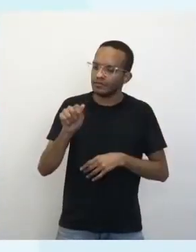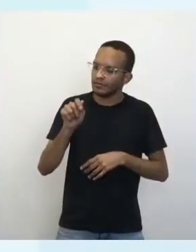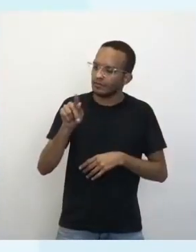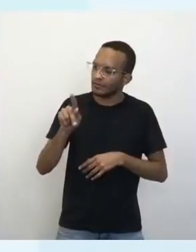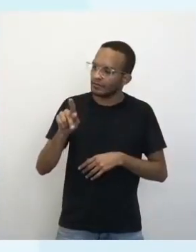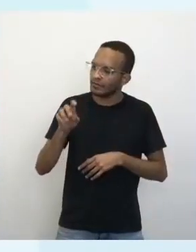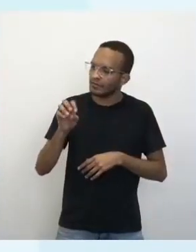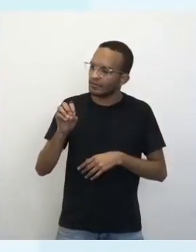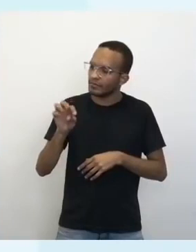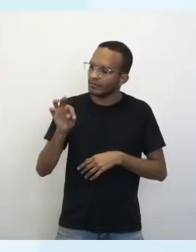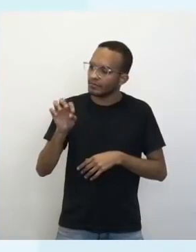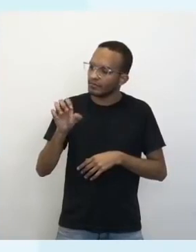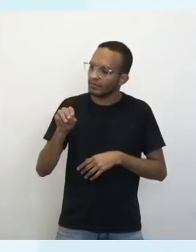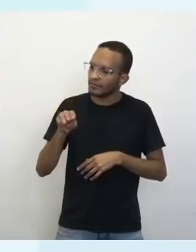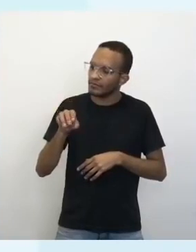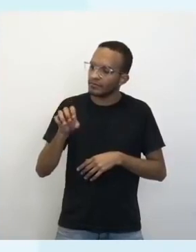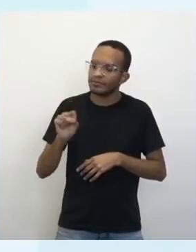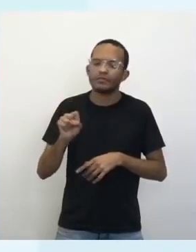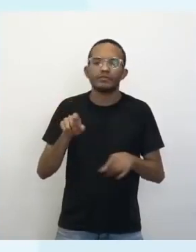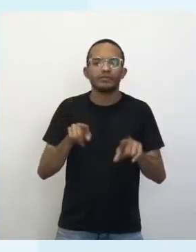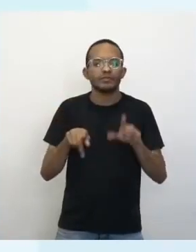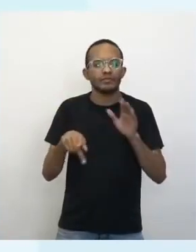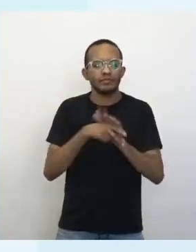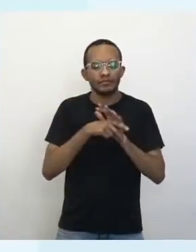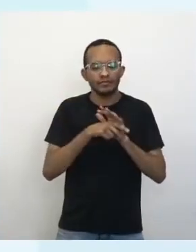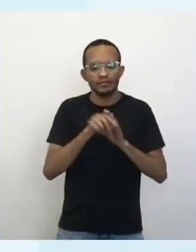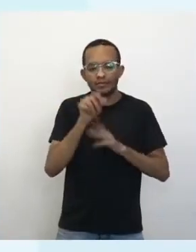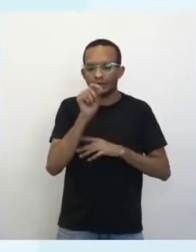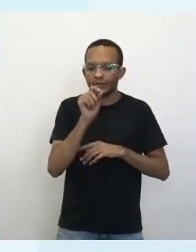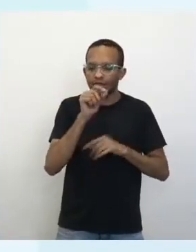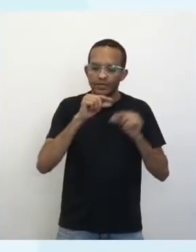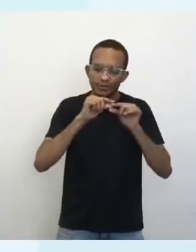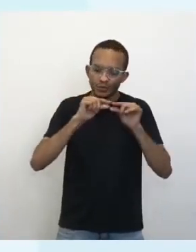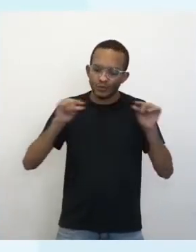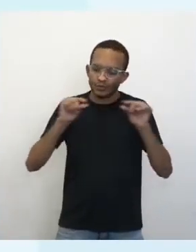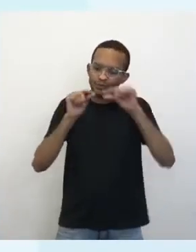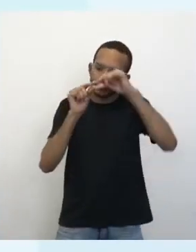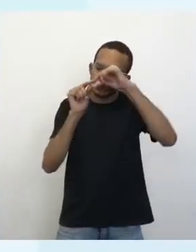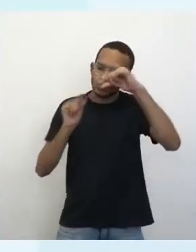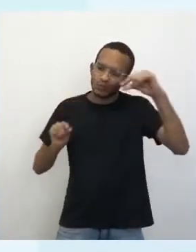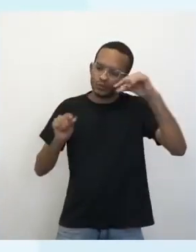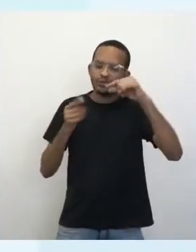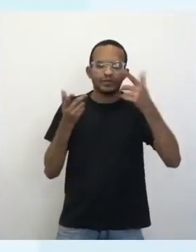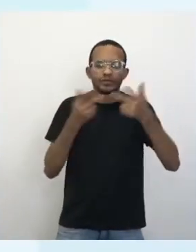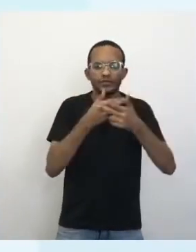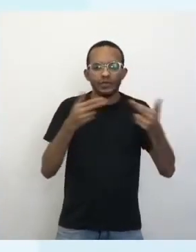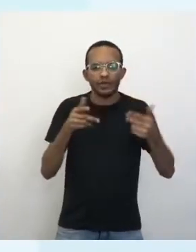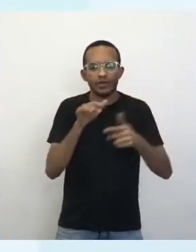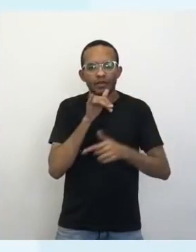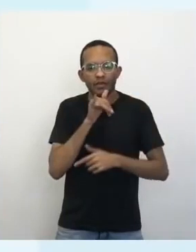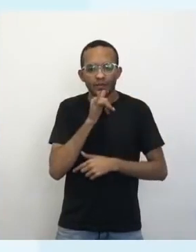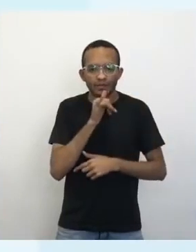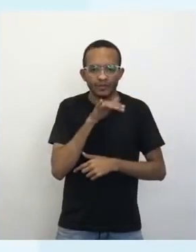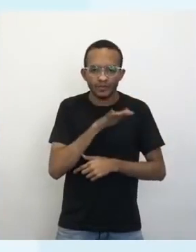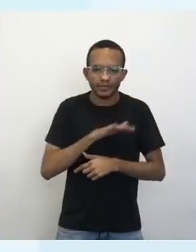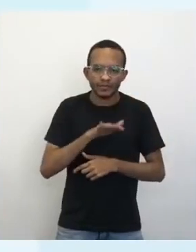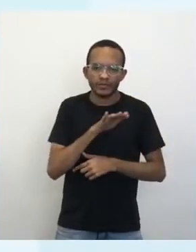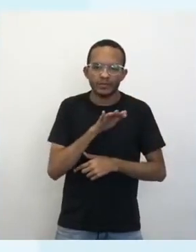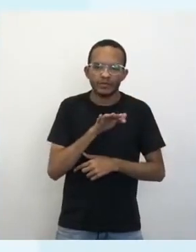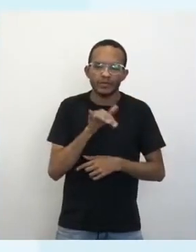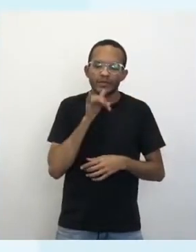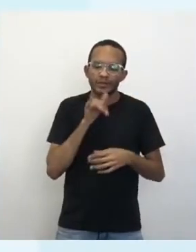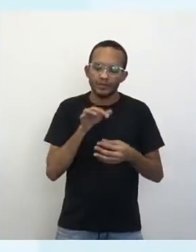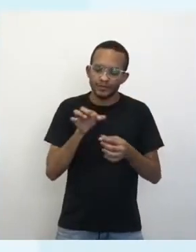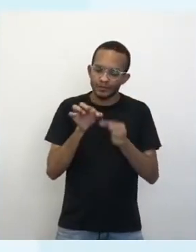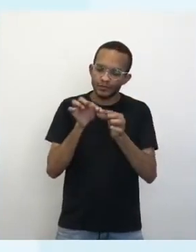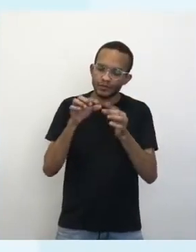apótemas, nós estamos falando em linhas que ligam o vértice da pirâmide até a